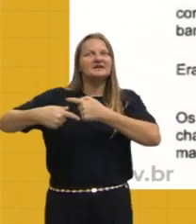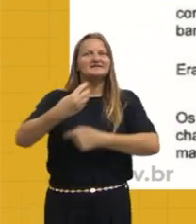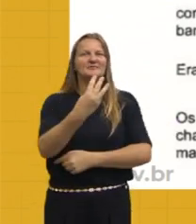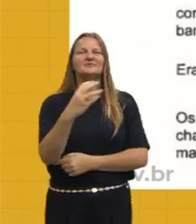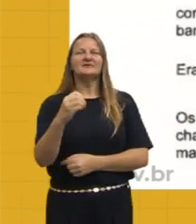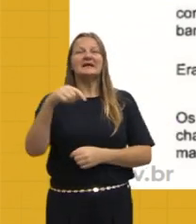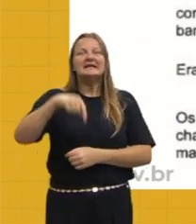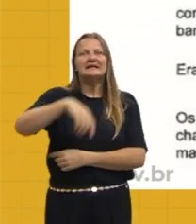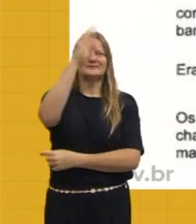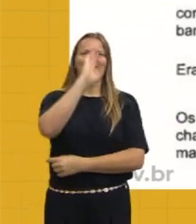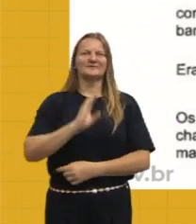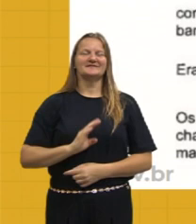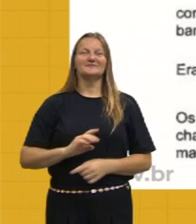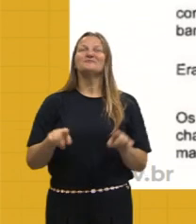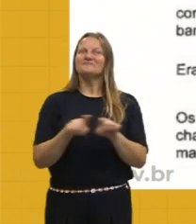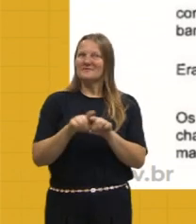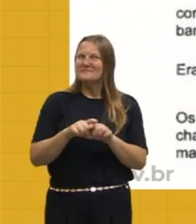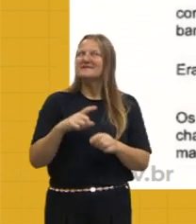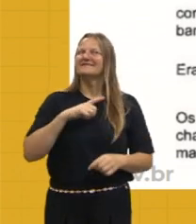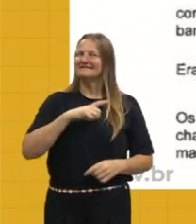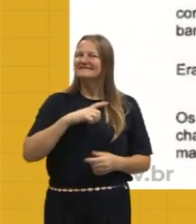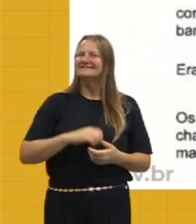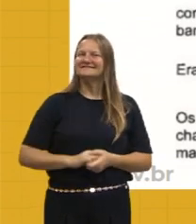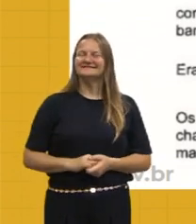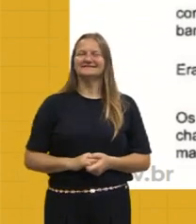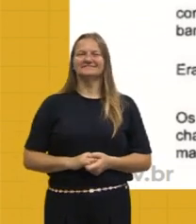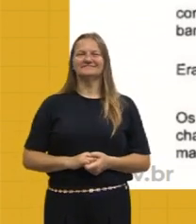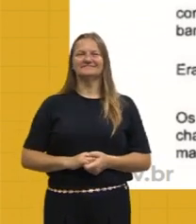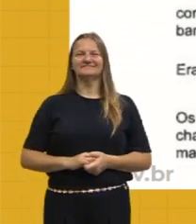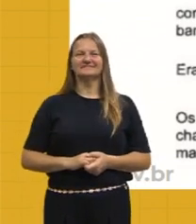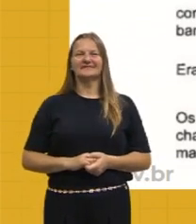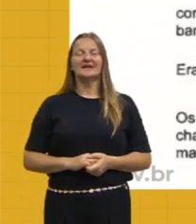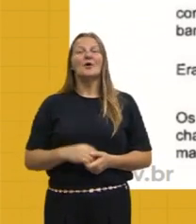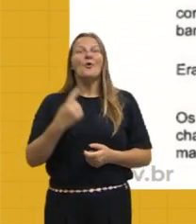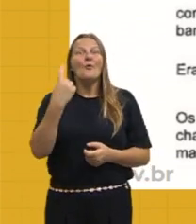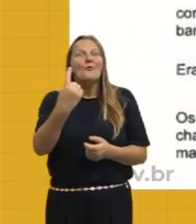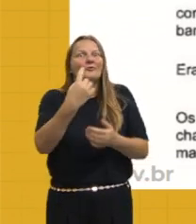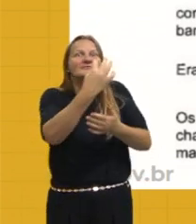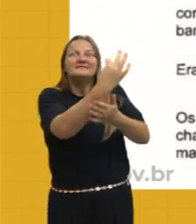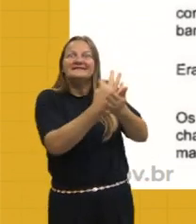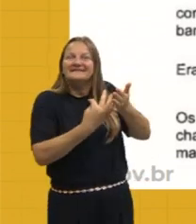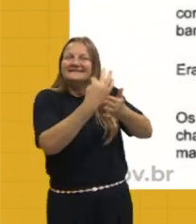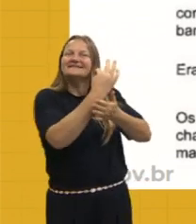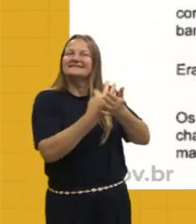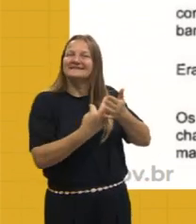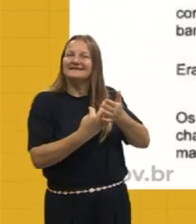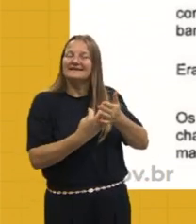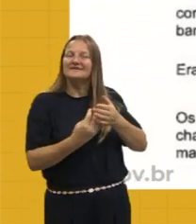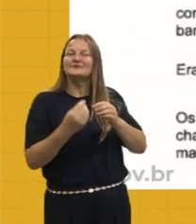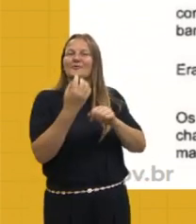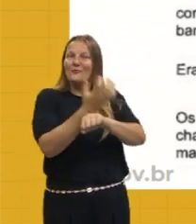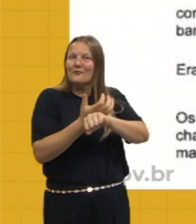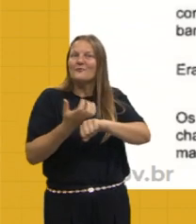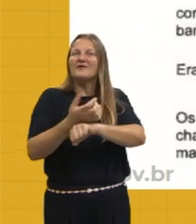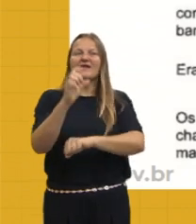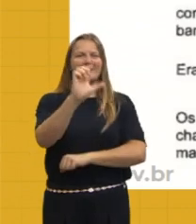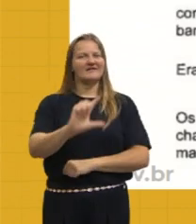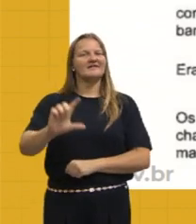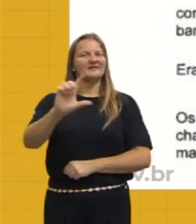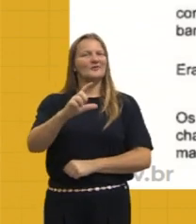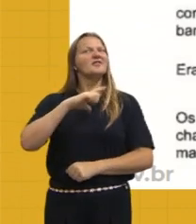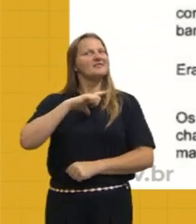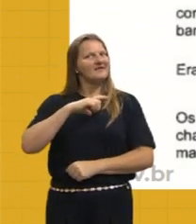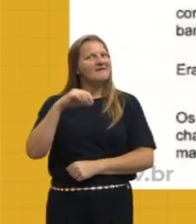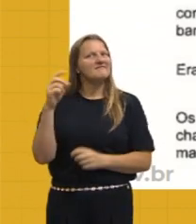no Brasil e isso também fez parte de um dos textos lá do componente curricular de literatura